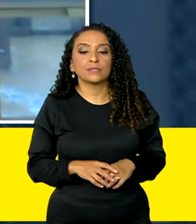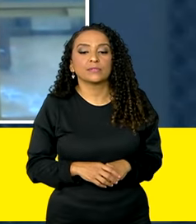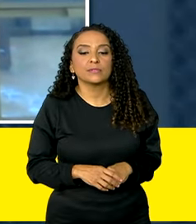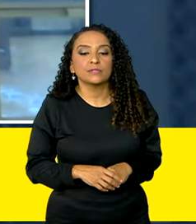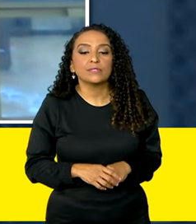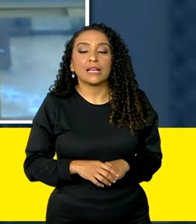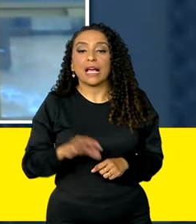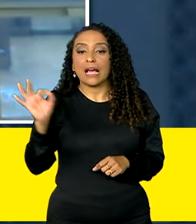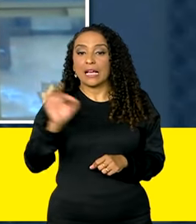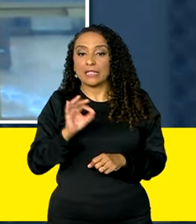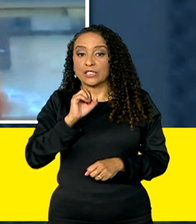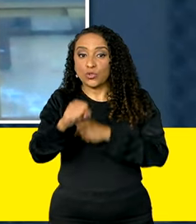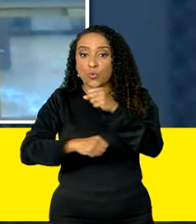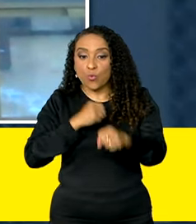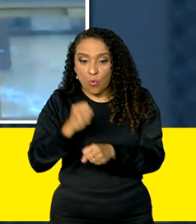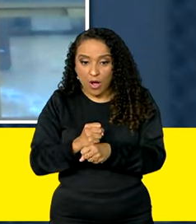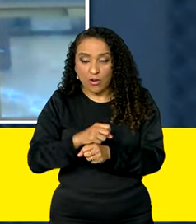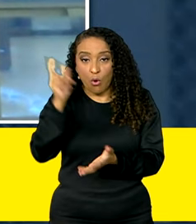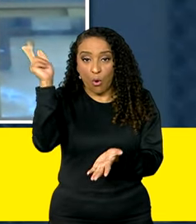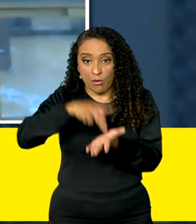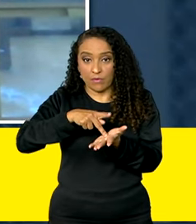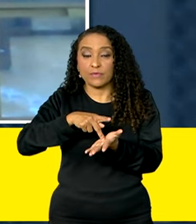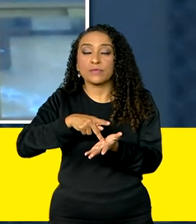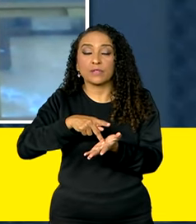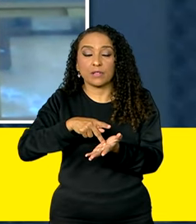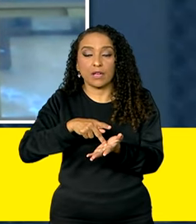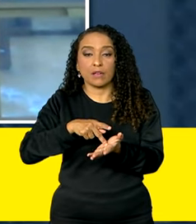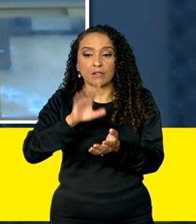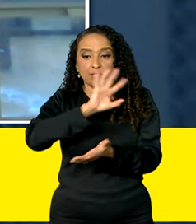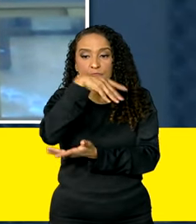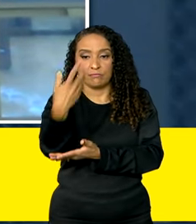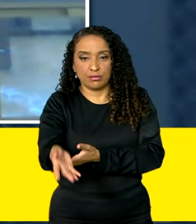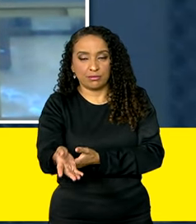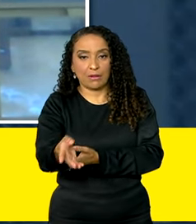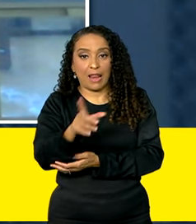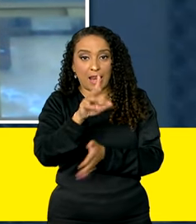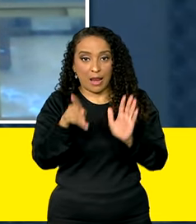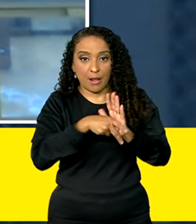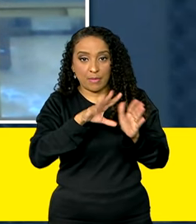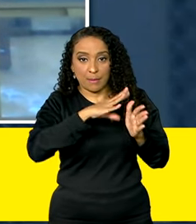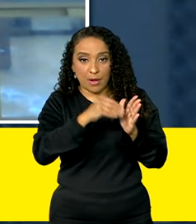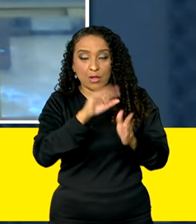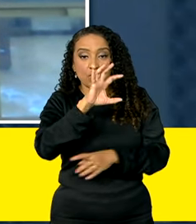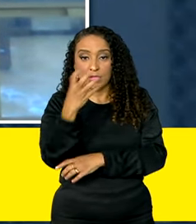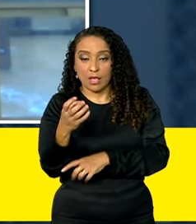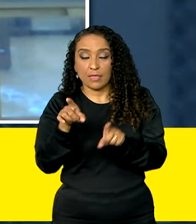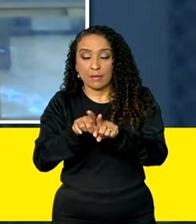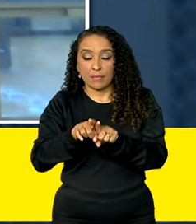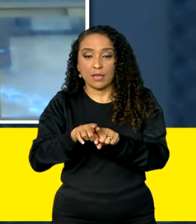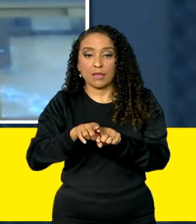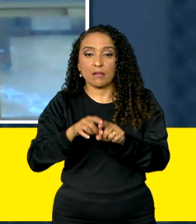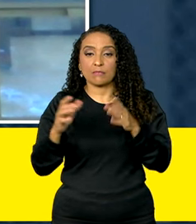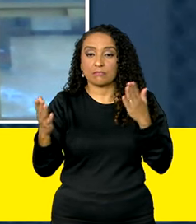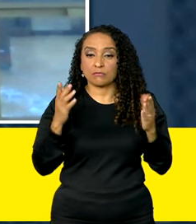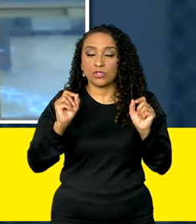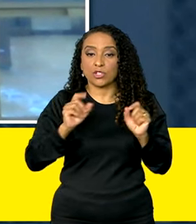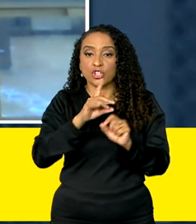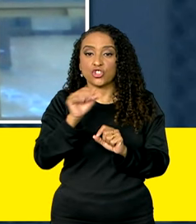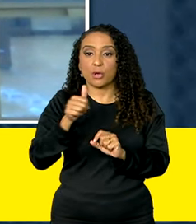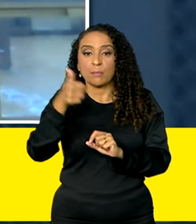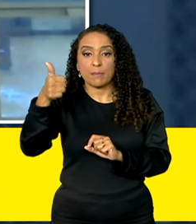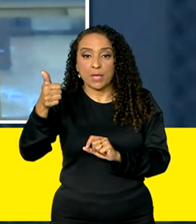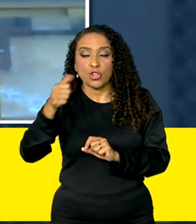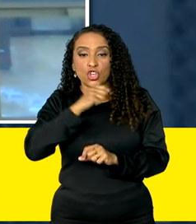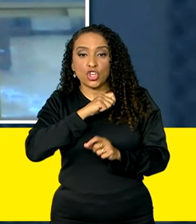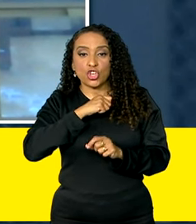taxa anual de desmatamento, taxa oficial de desmatamento anual na Amazônia e no Cerrado, correspondente ao dia